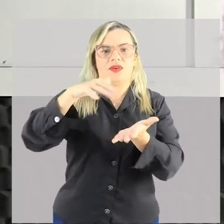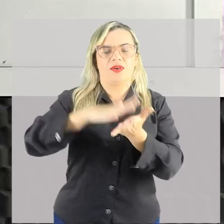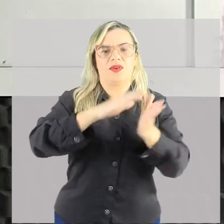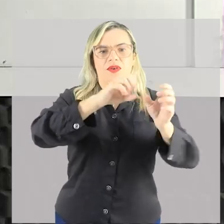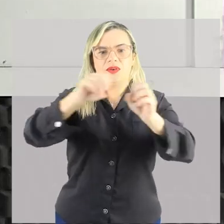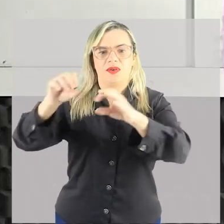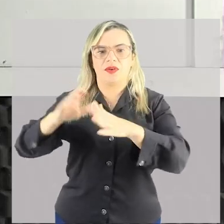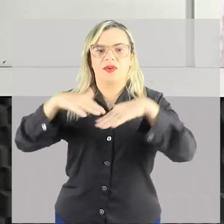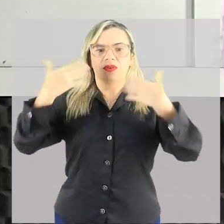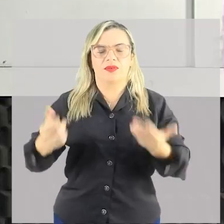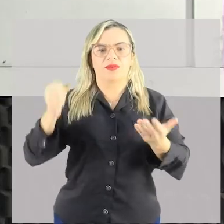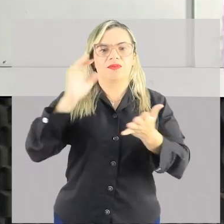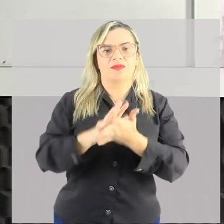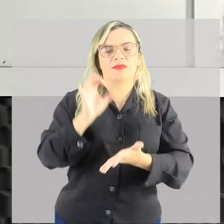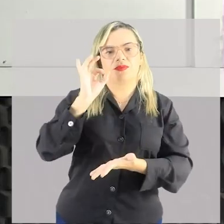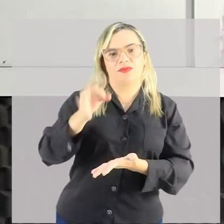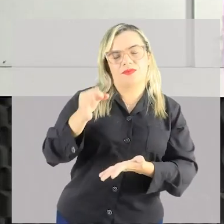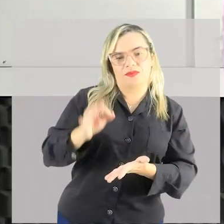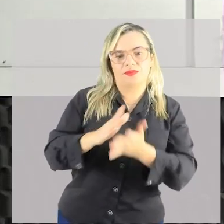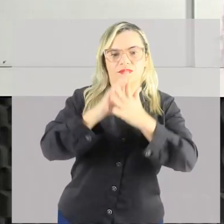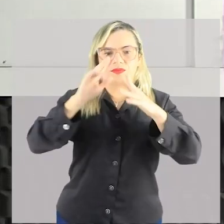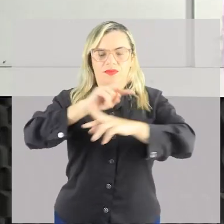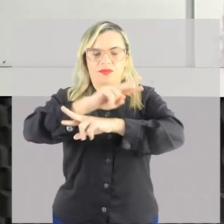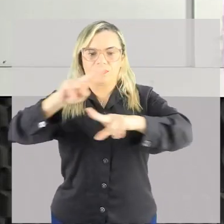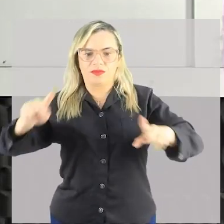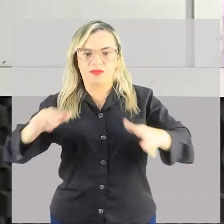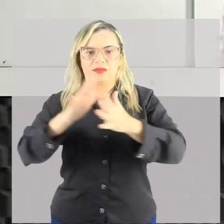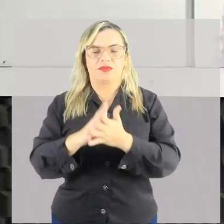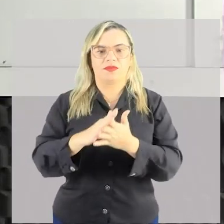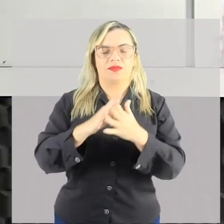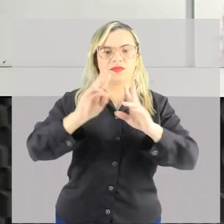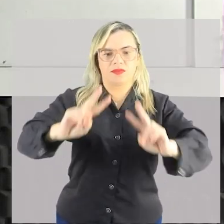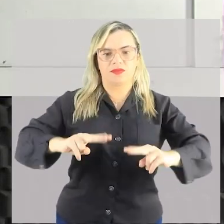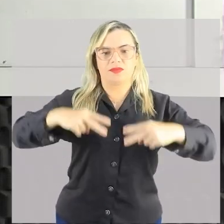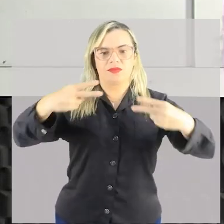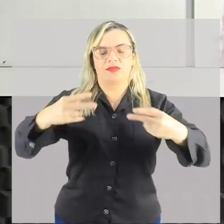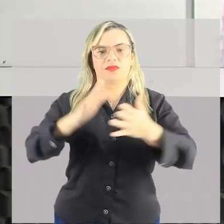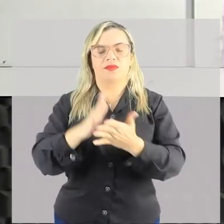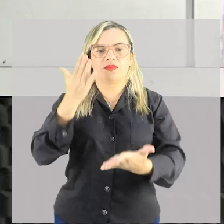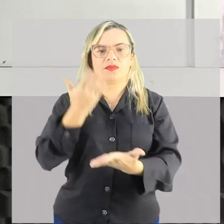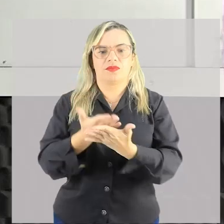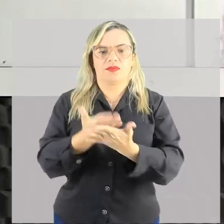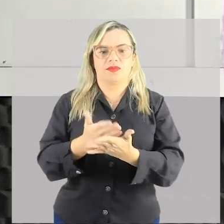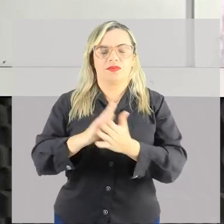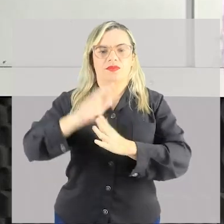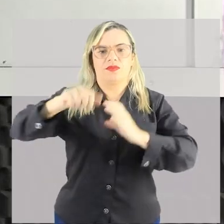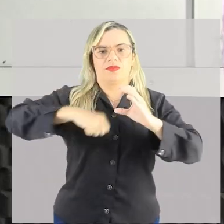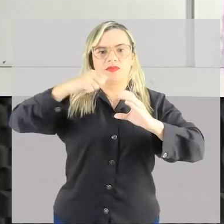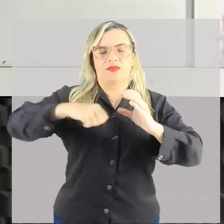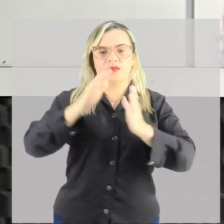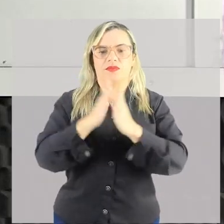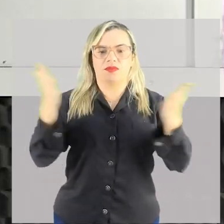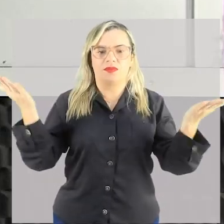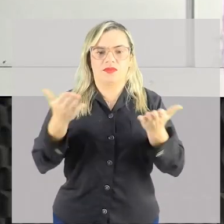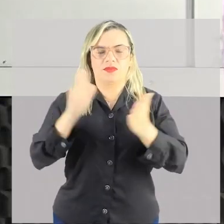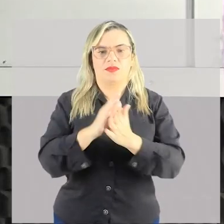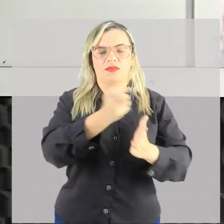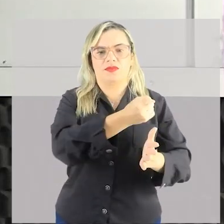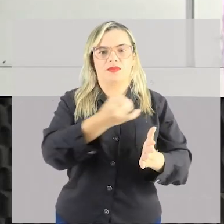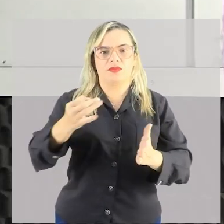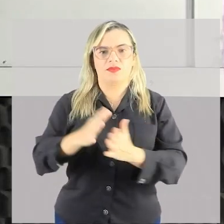Estado de Educação certo o material dessa a vai está aqui no link né desse vídeo galera hoje a gente vai falar de